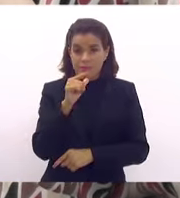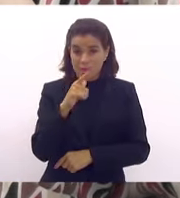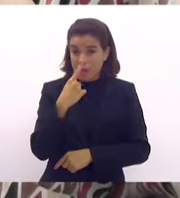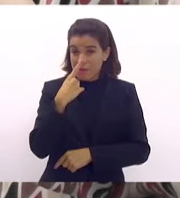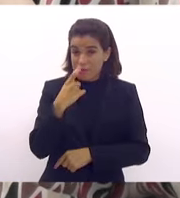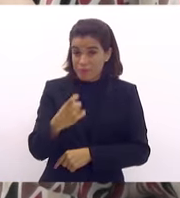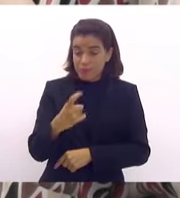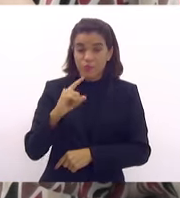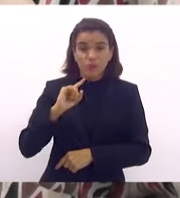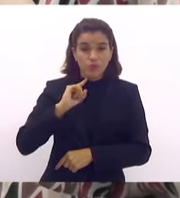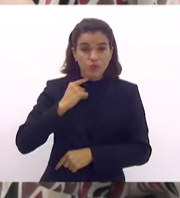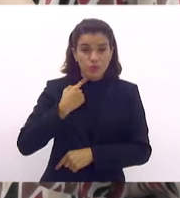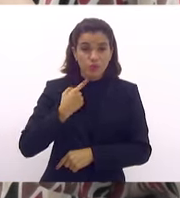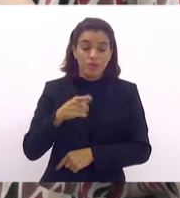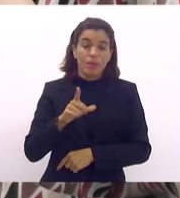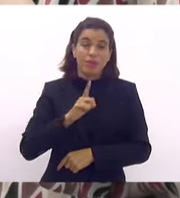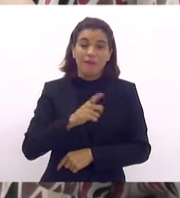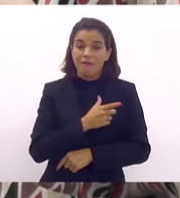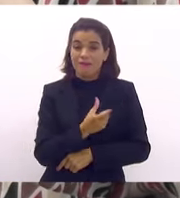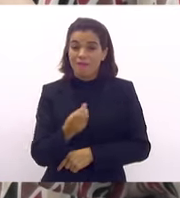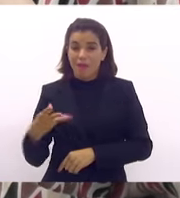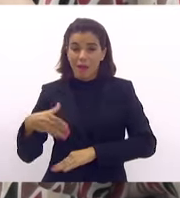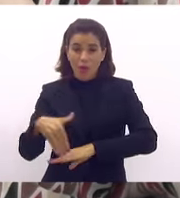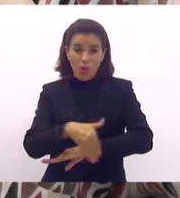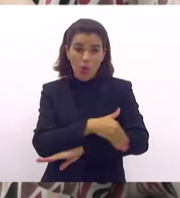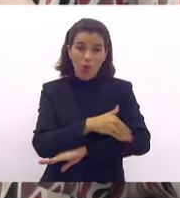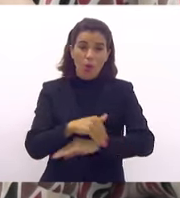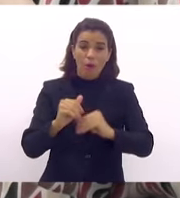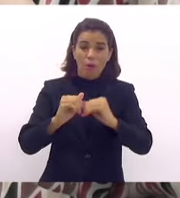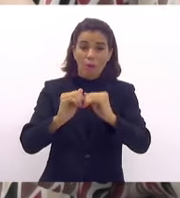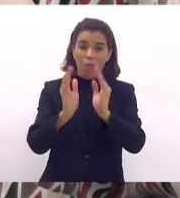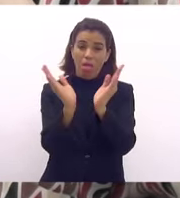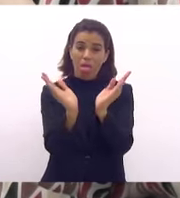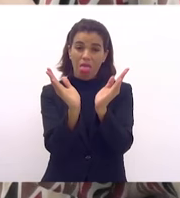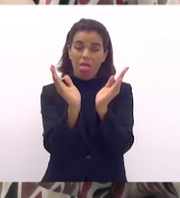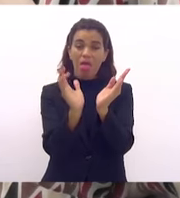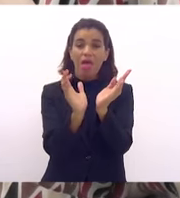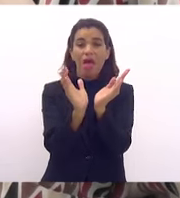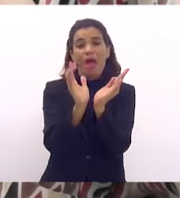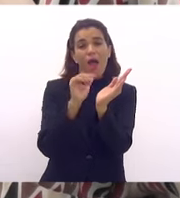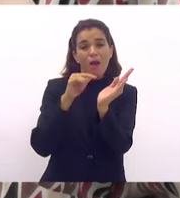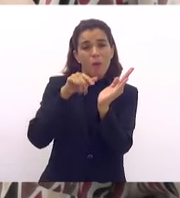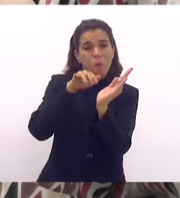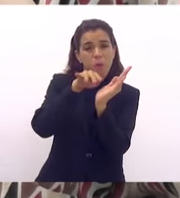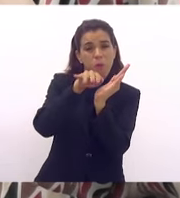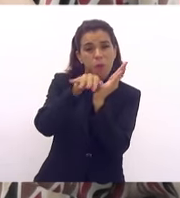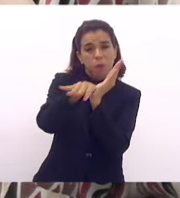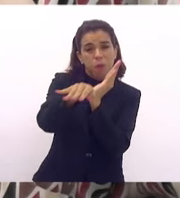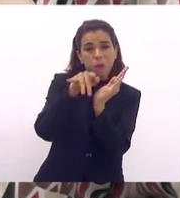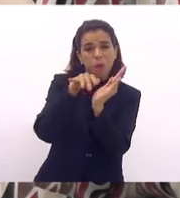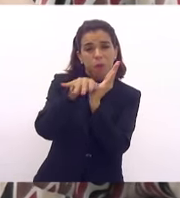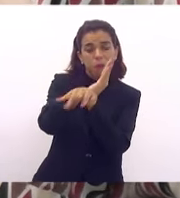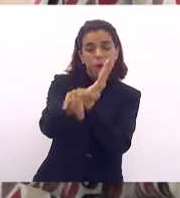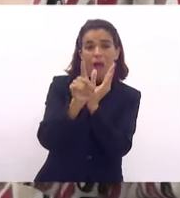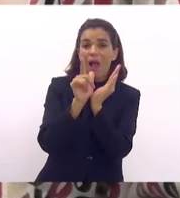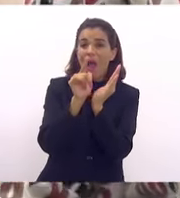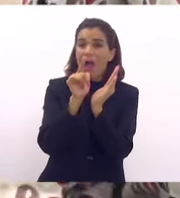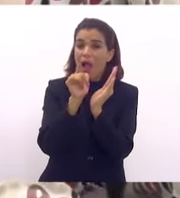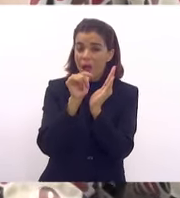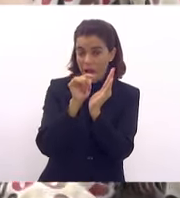completamente a céu aberto, várias ruas ali tem o esgoto a céu aberto. E a empresa ganhou a licitação só para águas pluviais